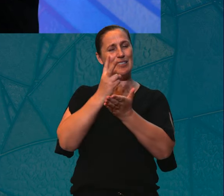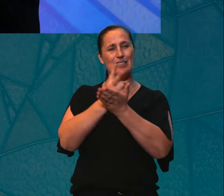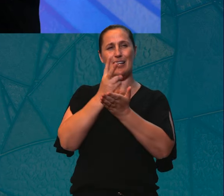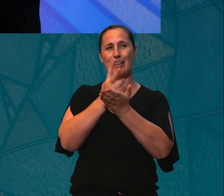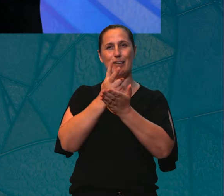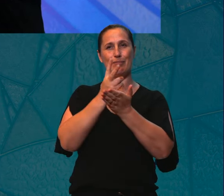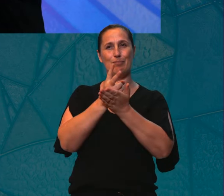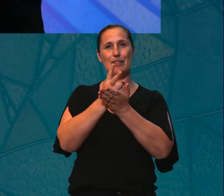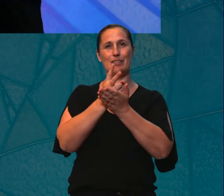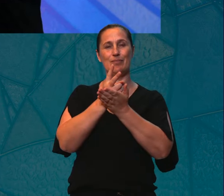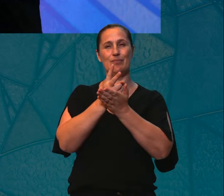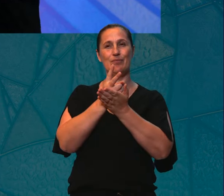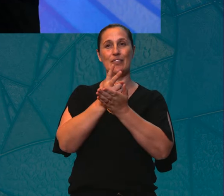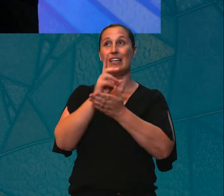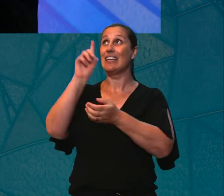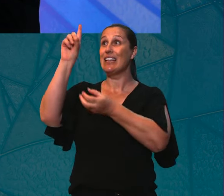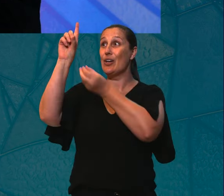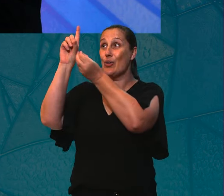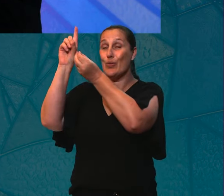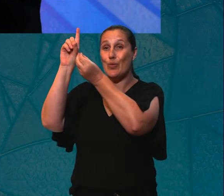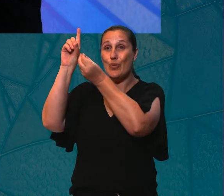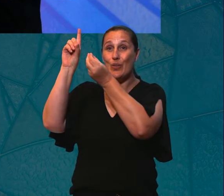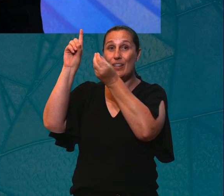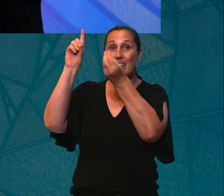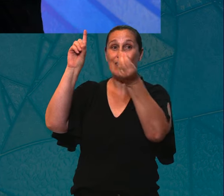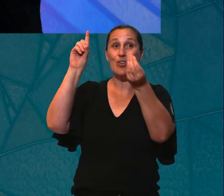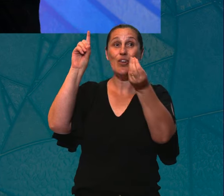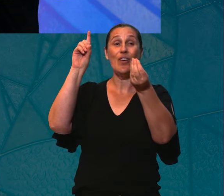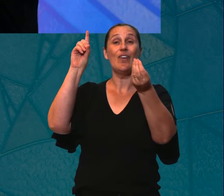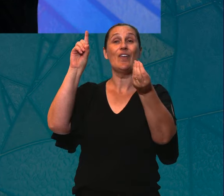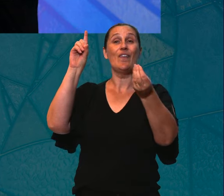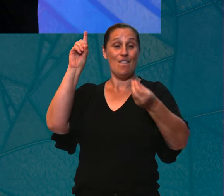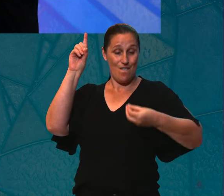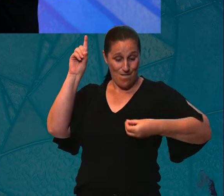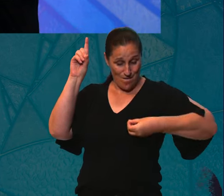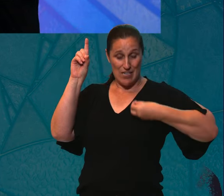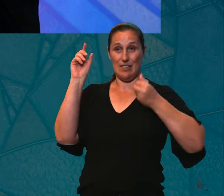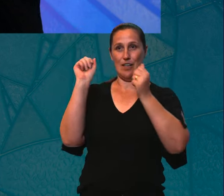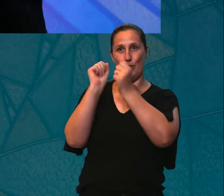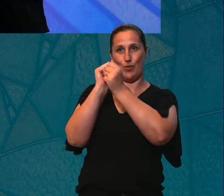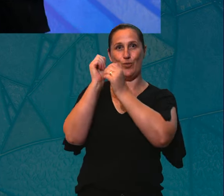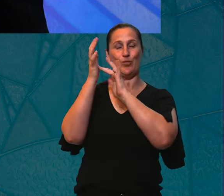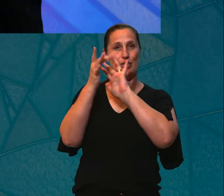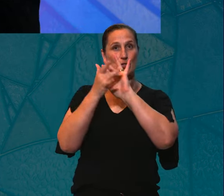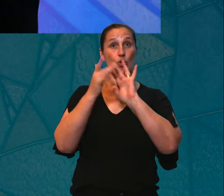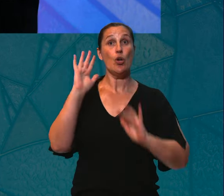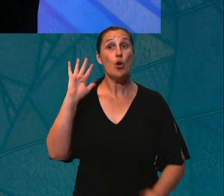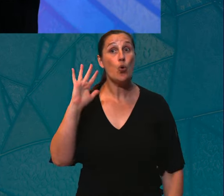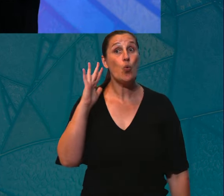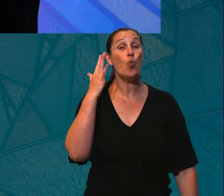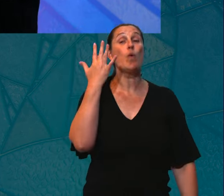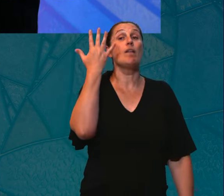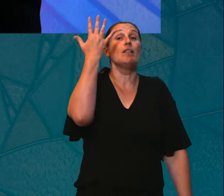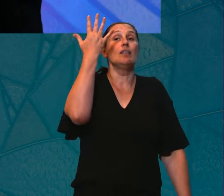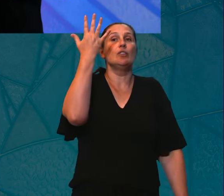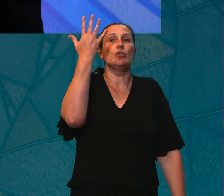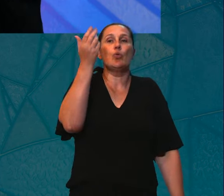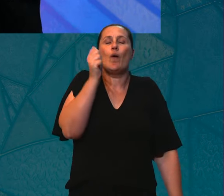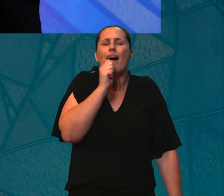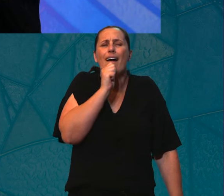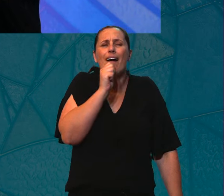boa tradução deu-nos vida com Cristo quando ainda